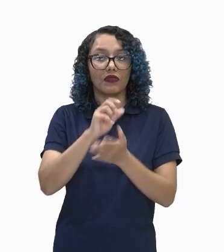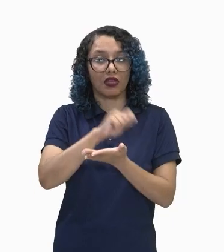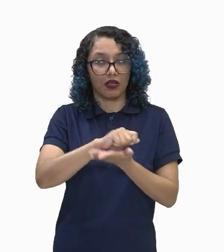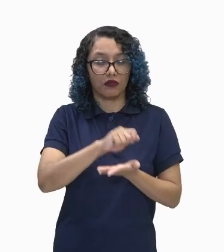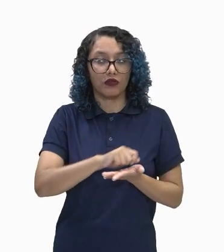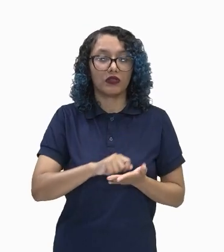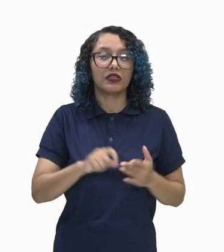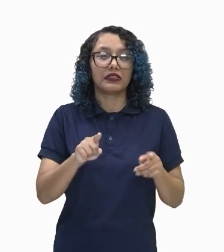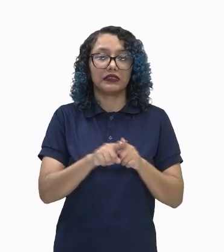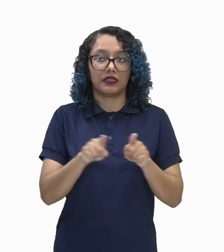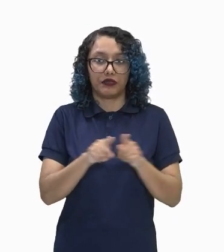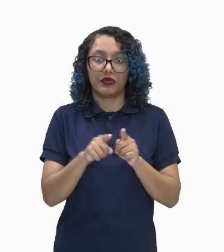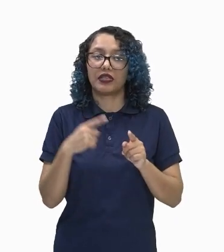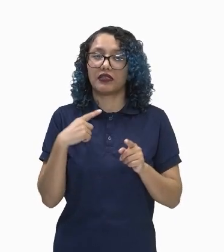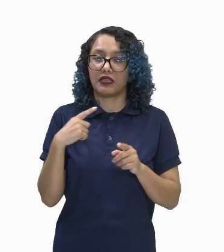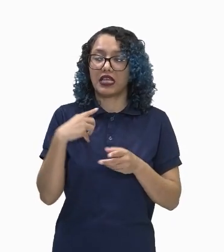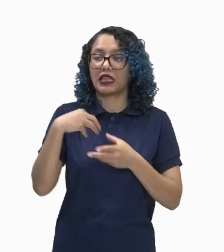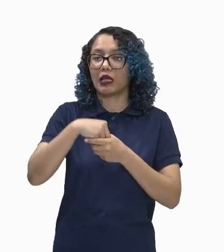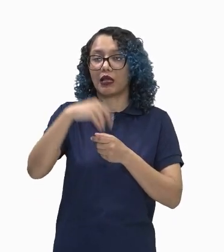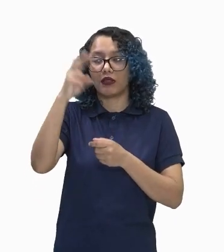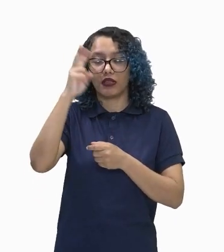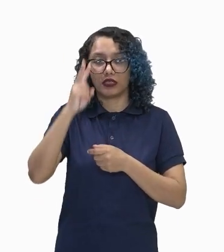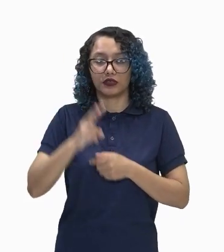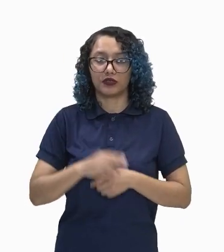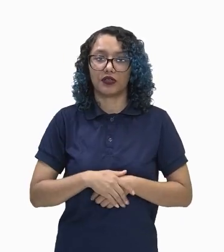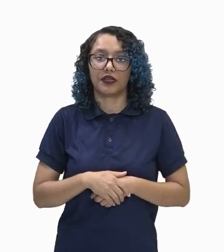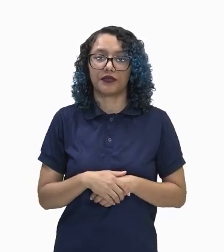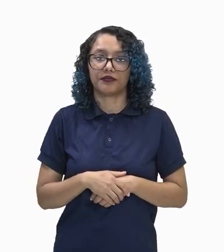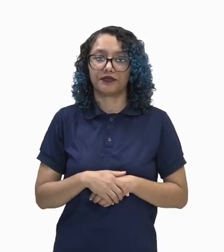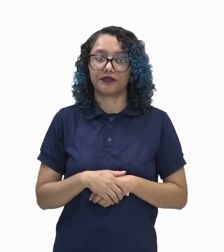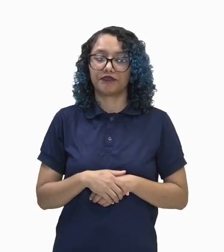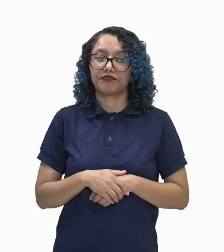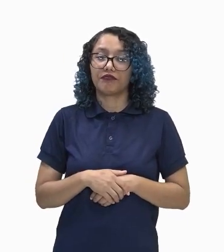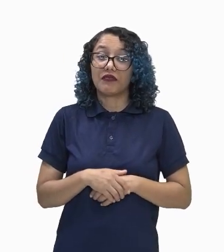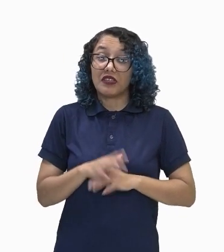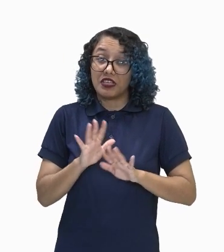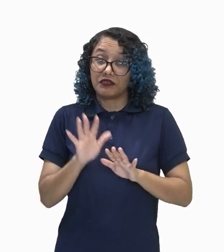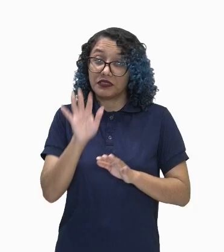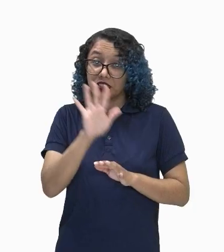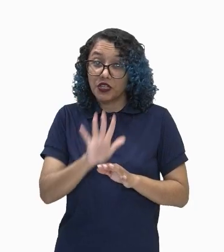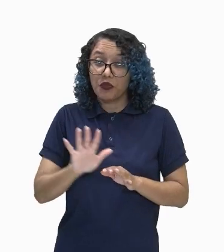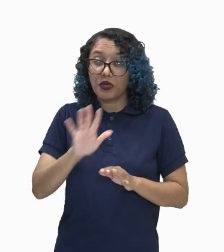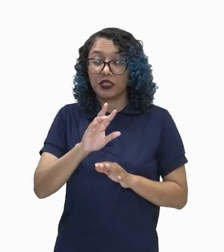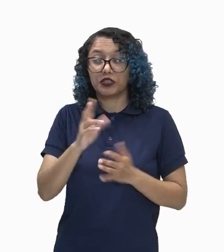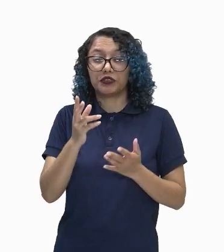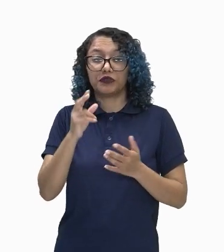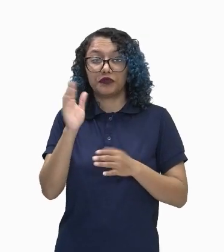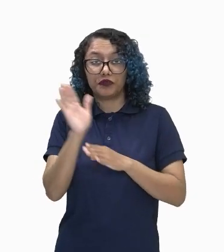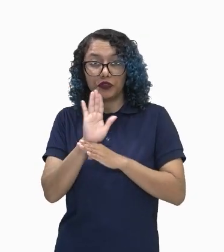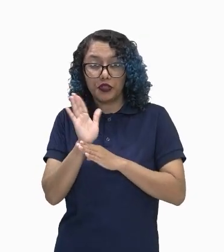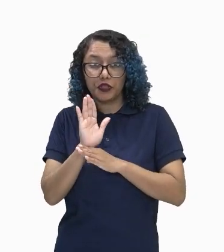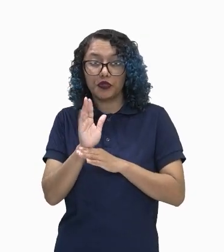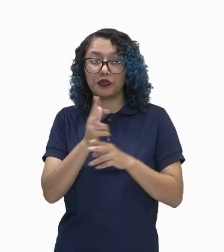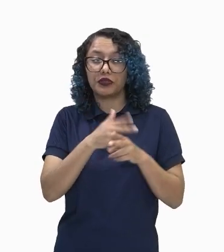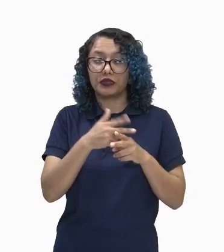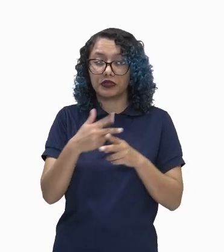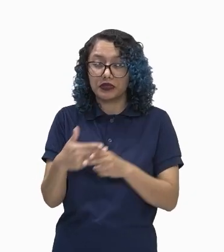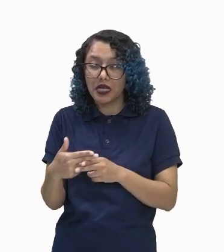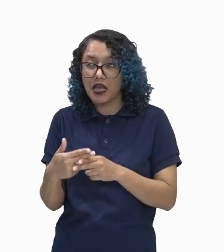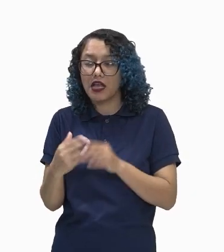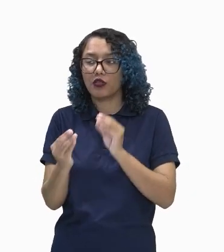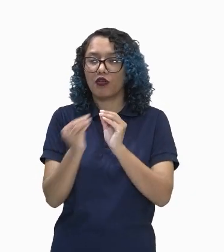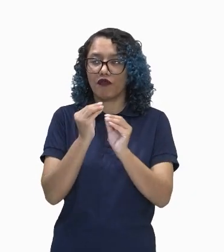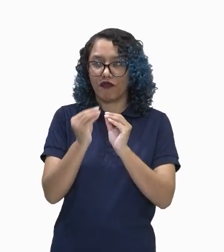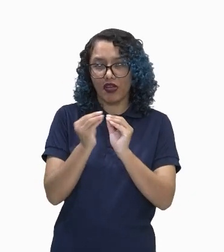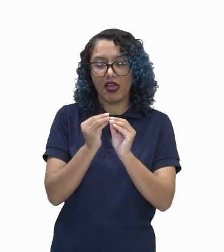pela história, não é? Em geral, filmes, novelas, séries, vídeos